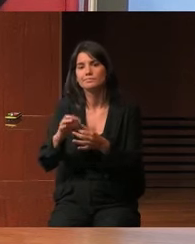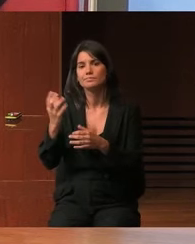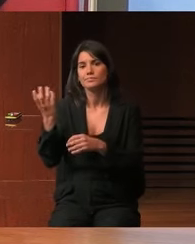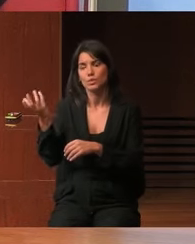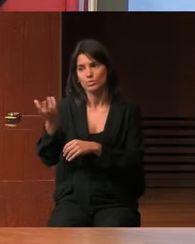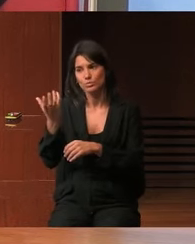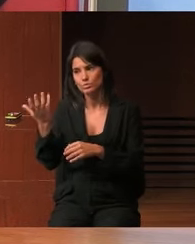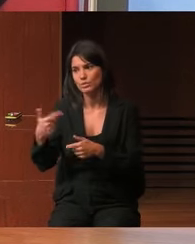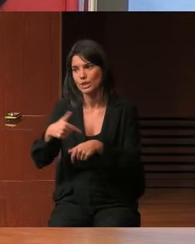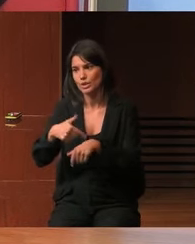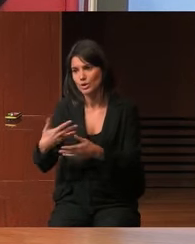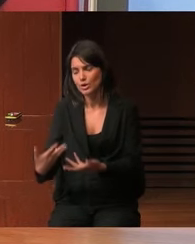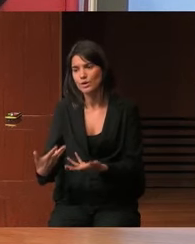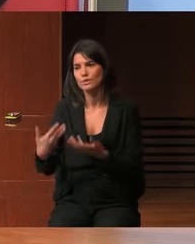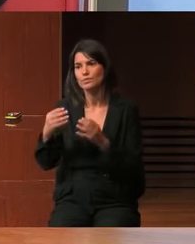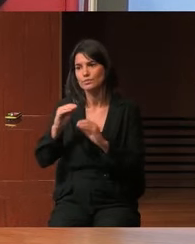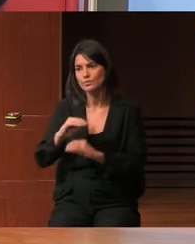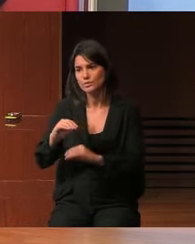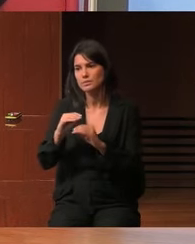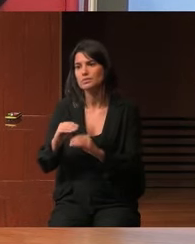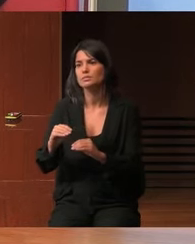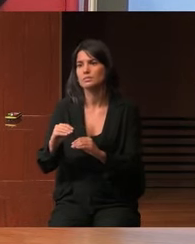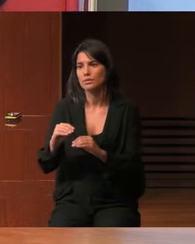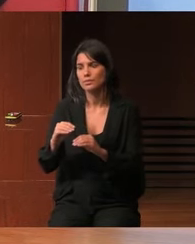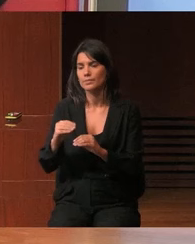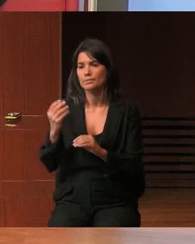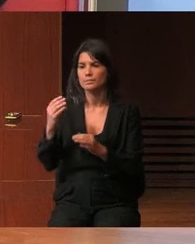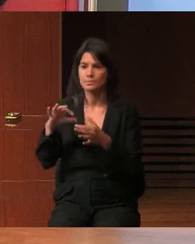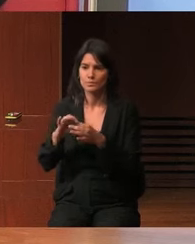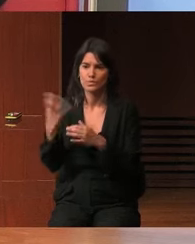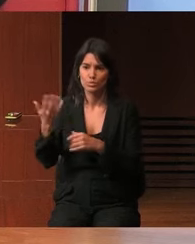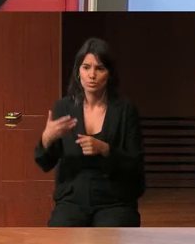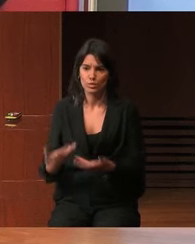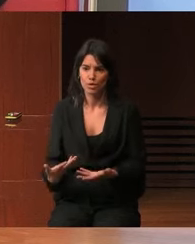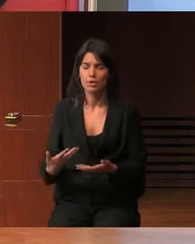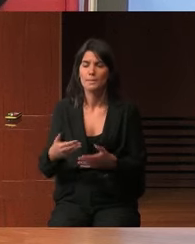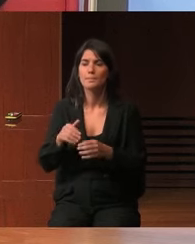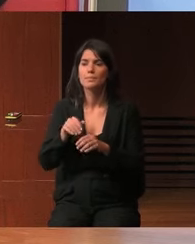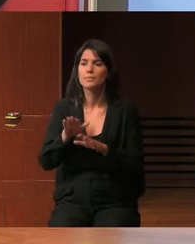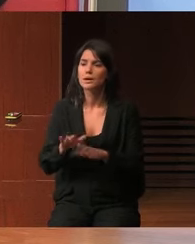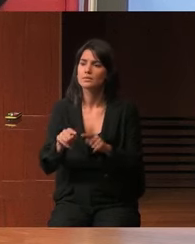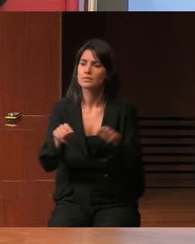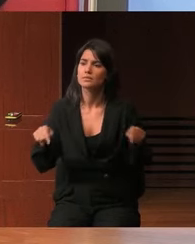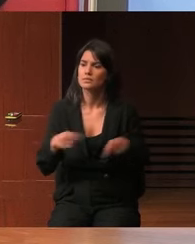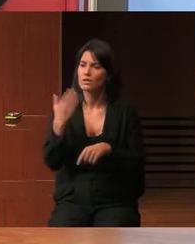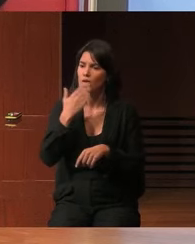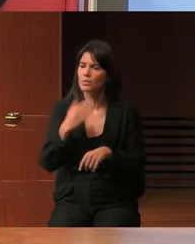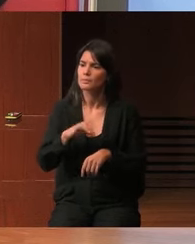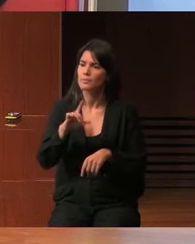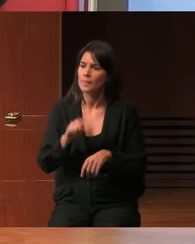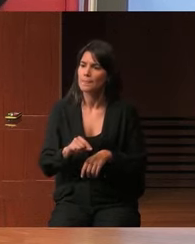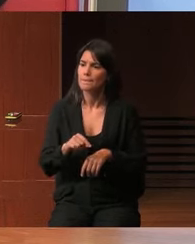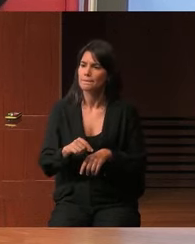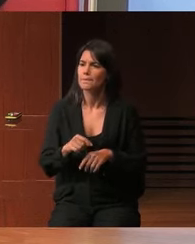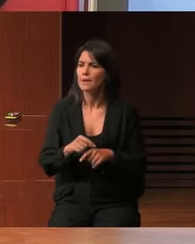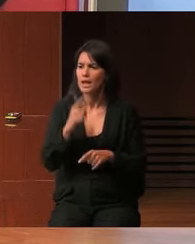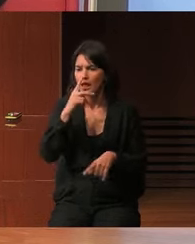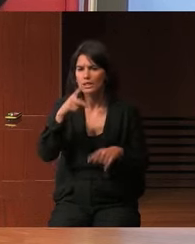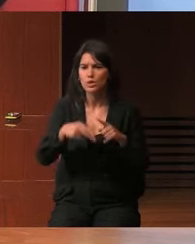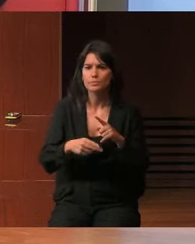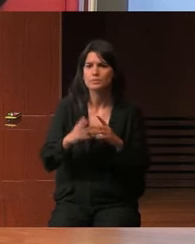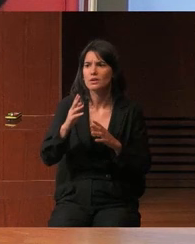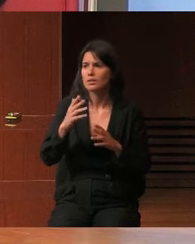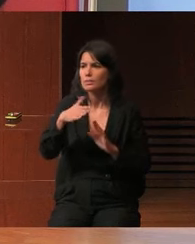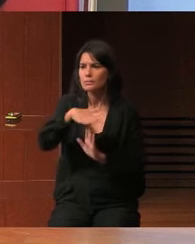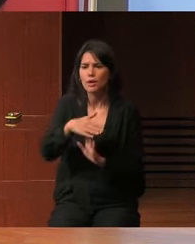hoje e à formação que têm de produzir com a cultura de hoje. Não é? Mas a sala de aula também deixou de ser um espaço de interrupção. Isso tem a